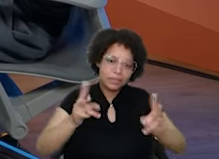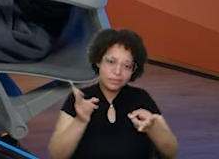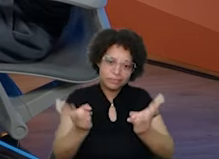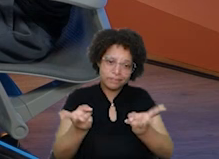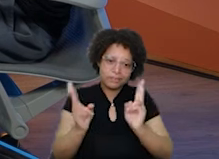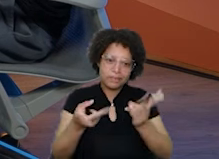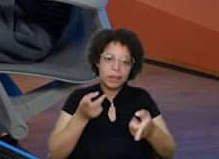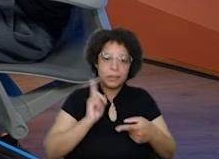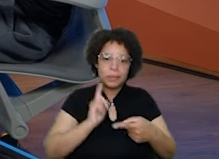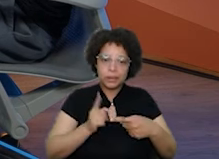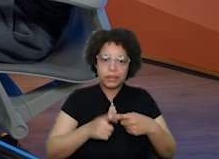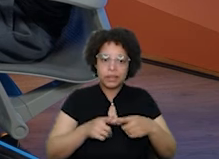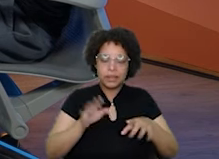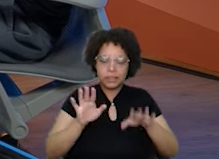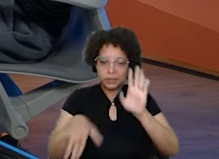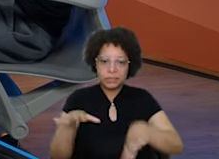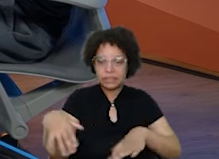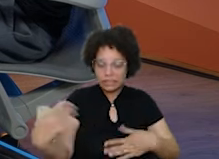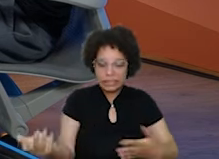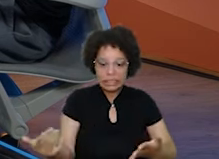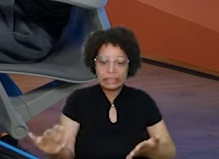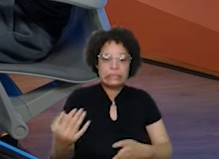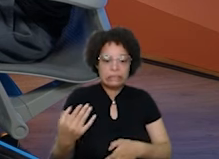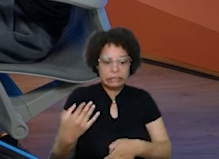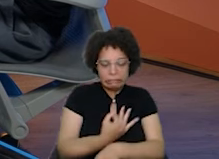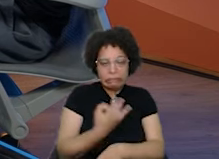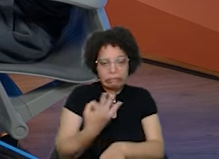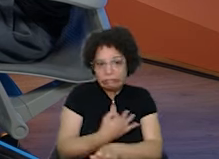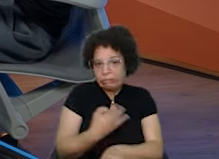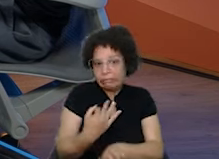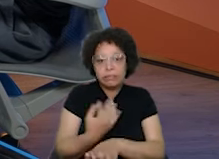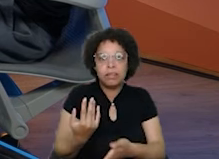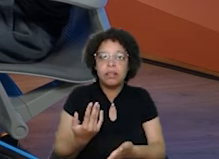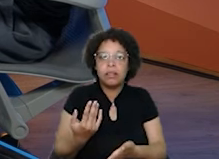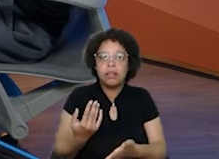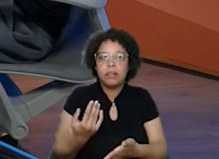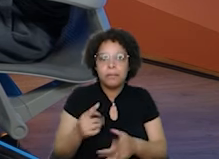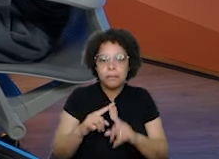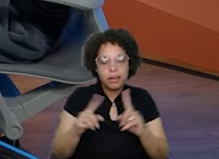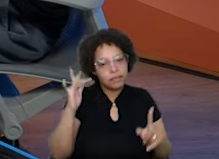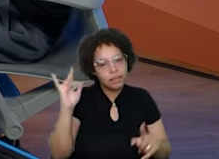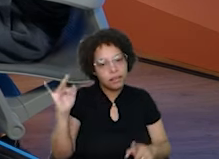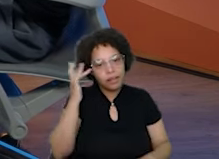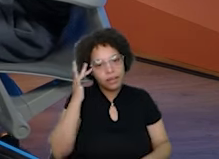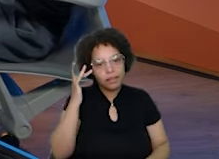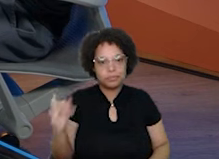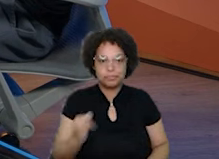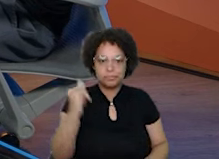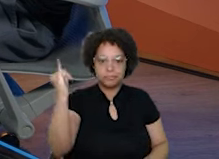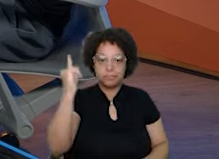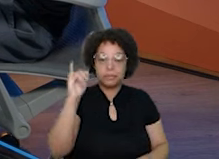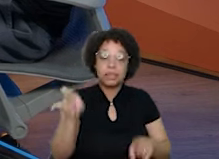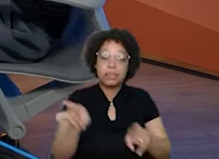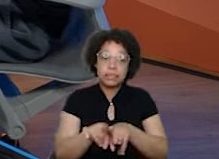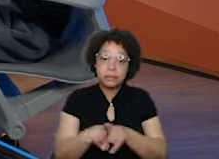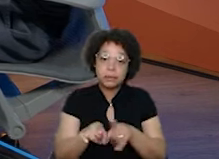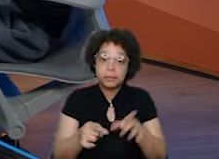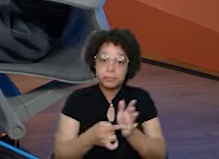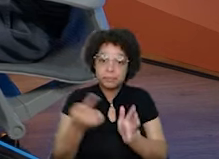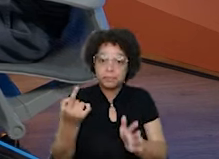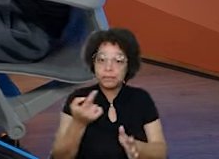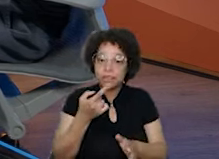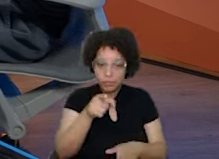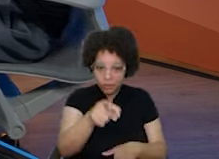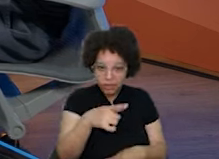fazer algo que te te violenta né exato mas eu acho relevante eu acho que tem um ponto primeiro eu fala assim você você tem